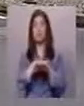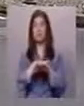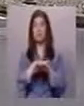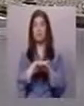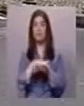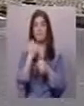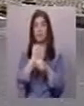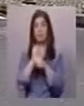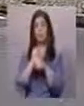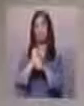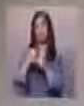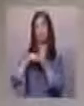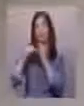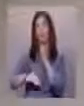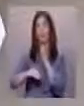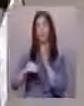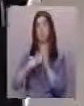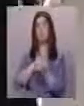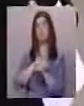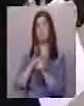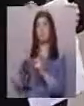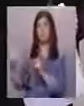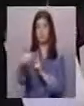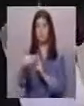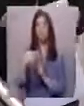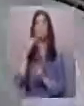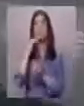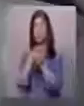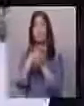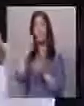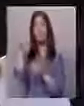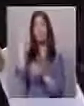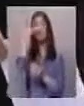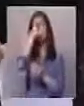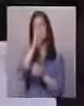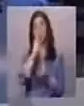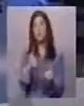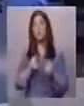subcontratados neste centro hospitalar pouparia ao Estado até 3 milhões de euros por ano.